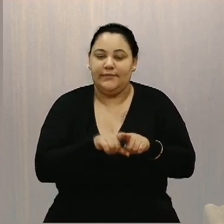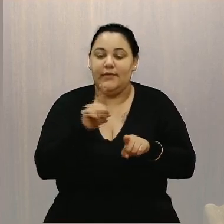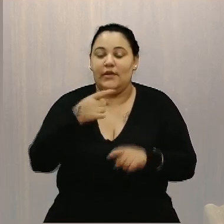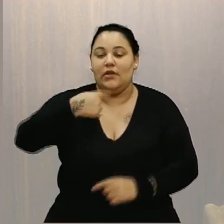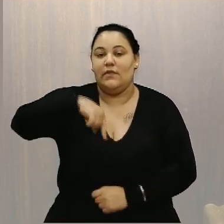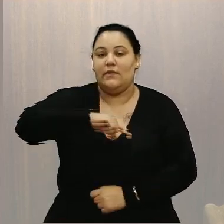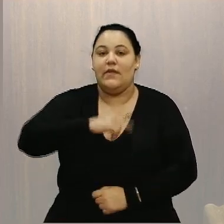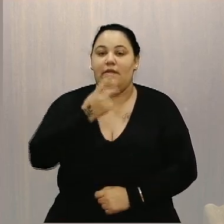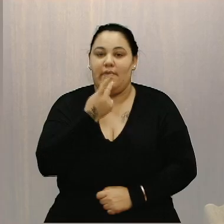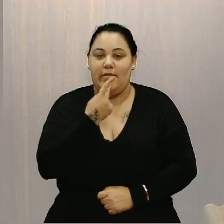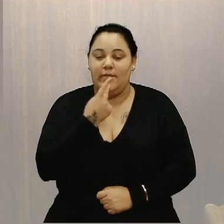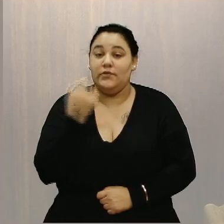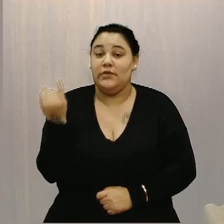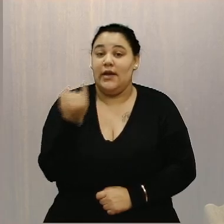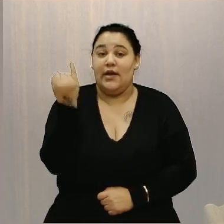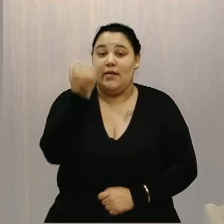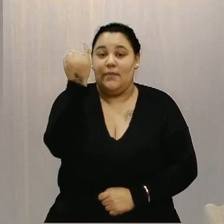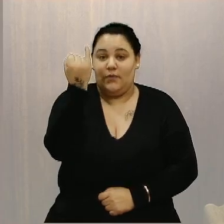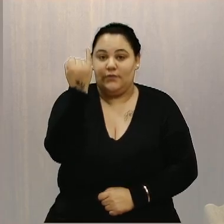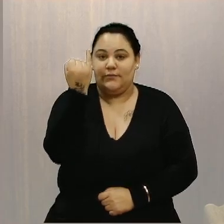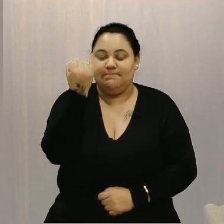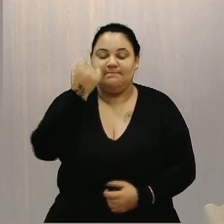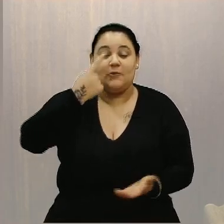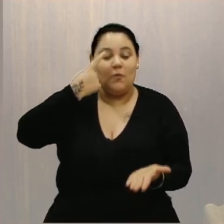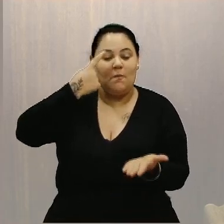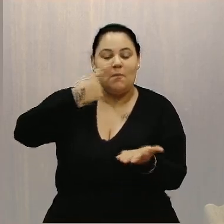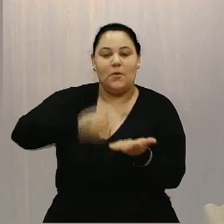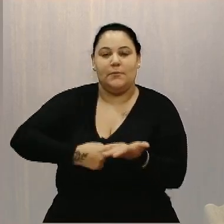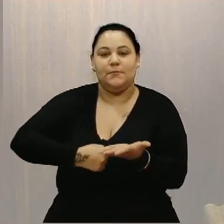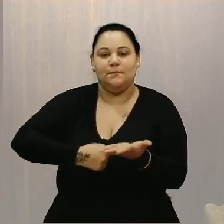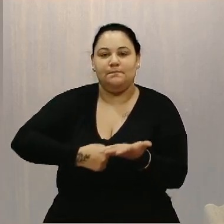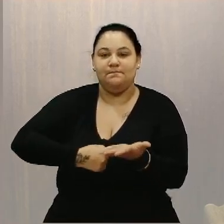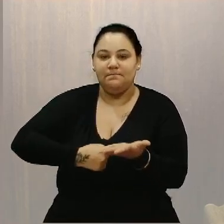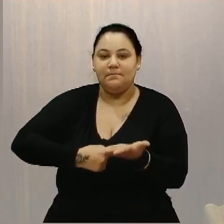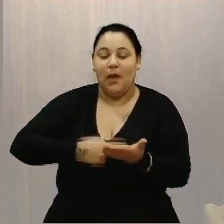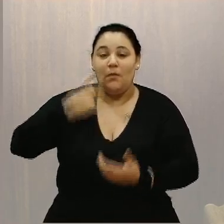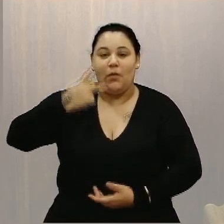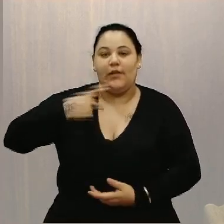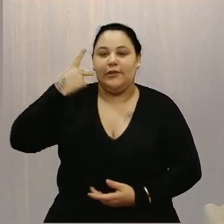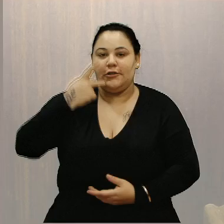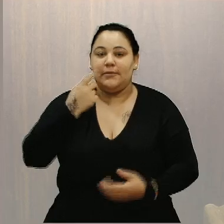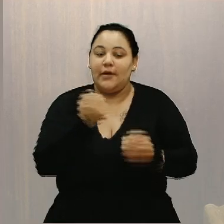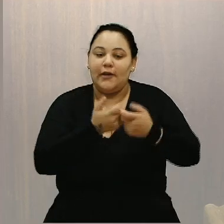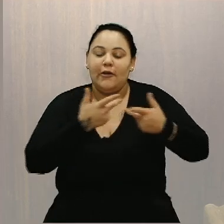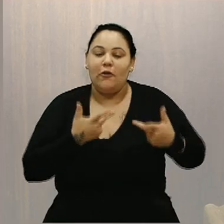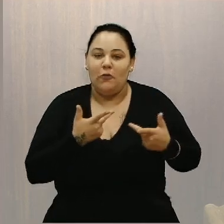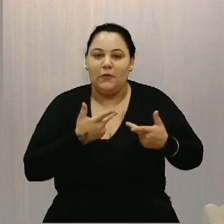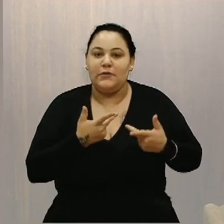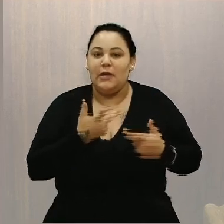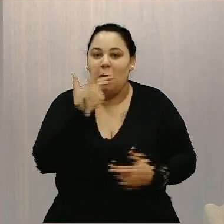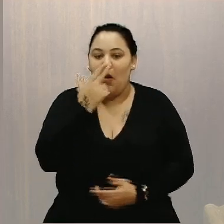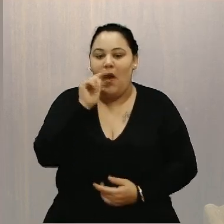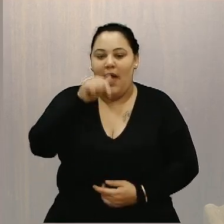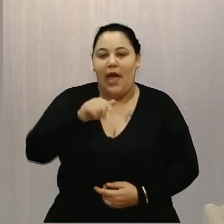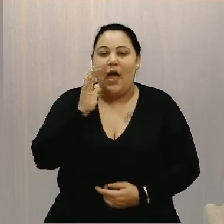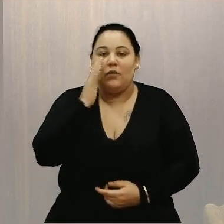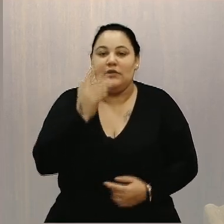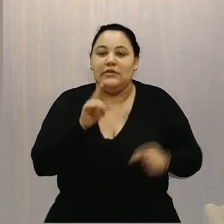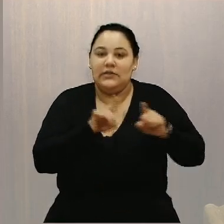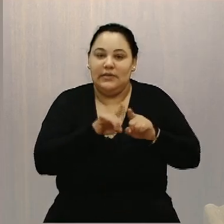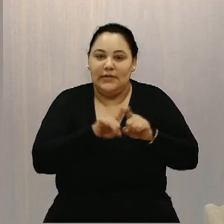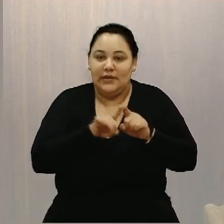a importância do compromisso político para que coisas como essas aconteçam, de